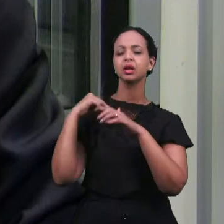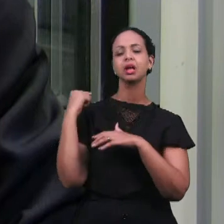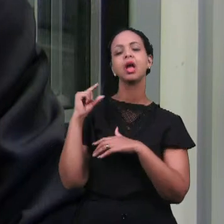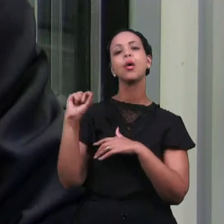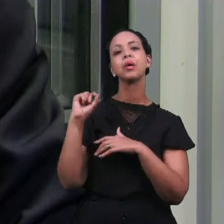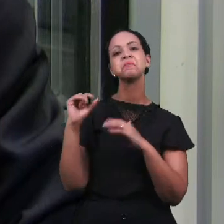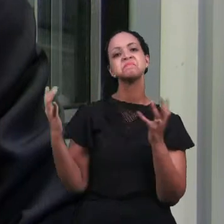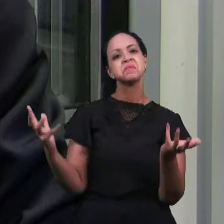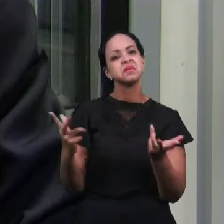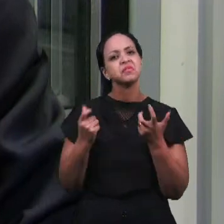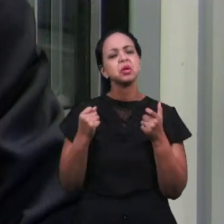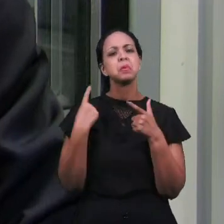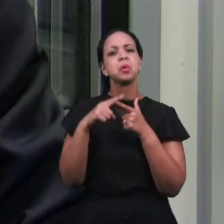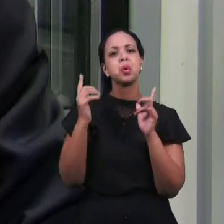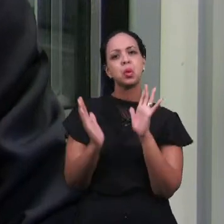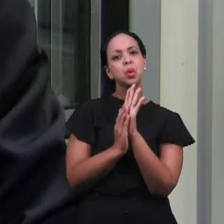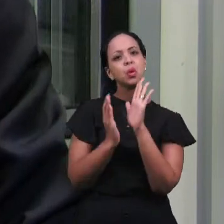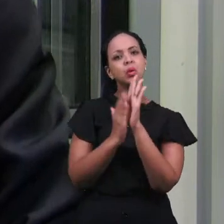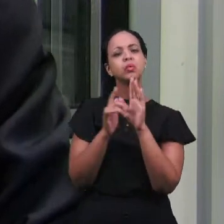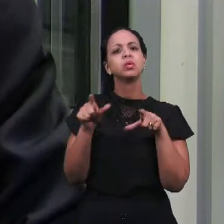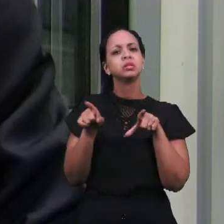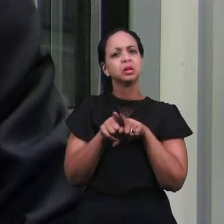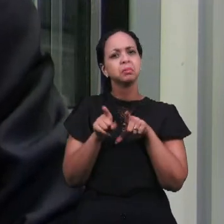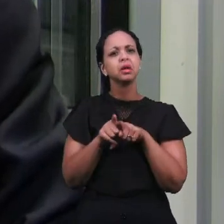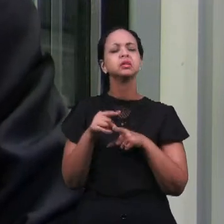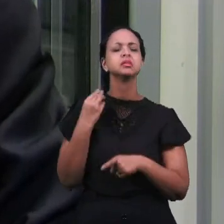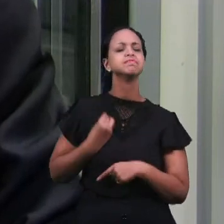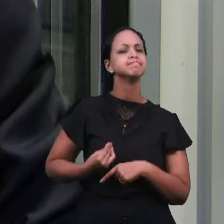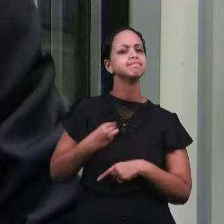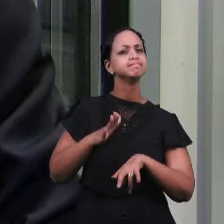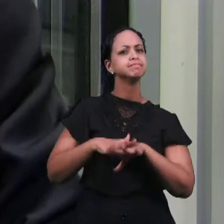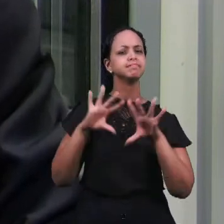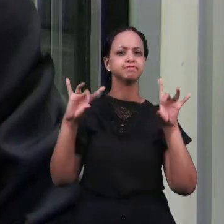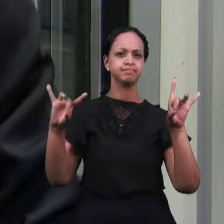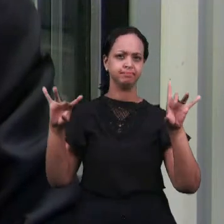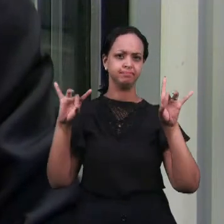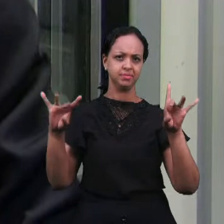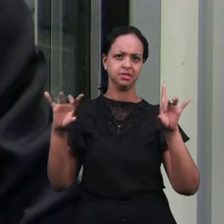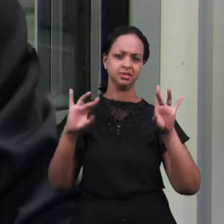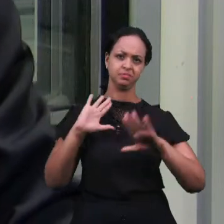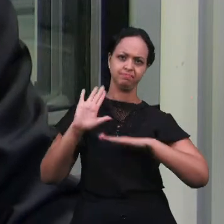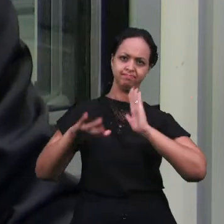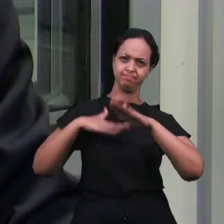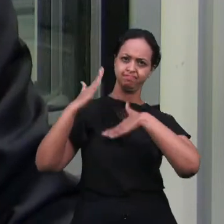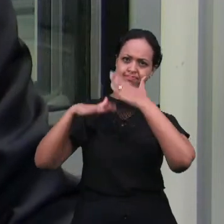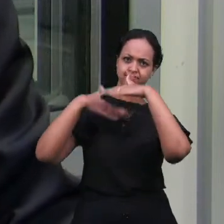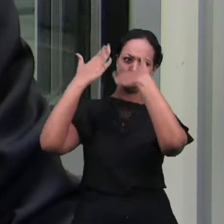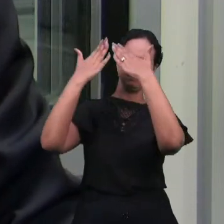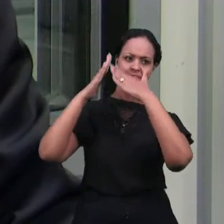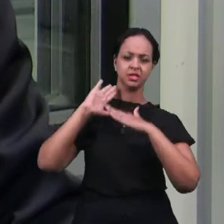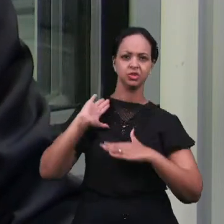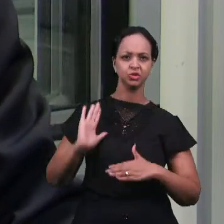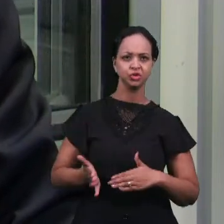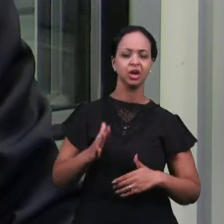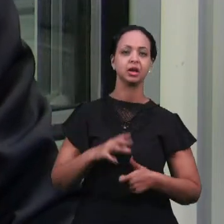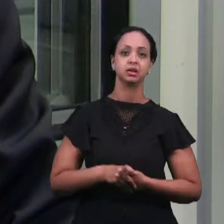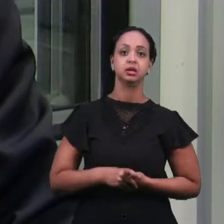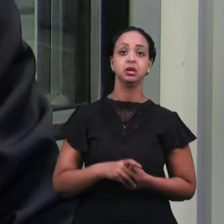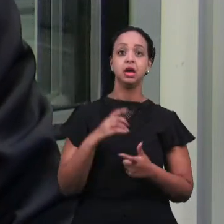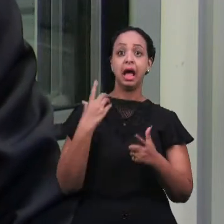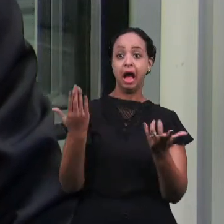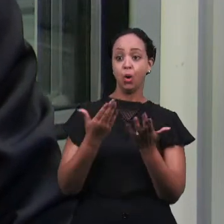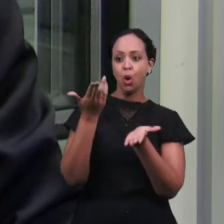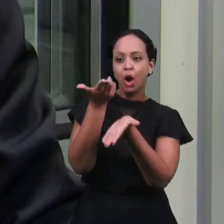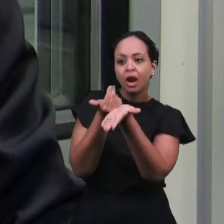maravilhoso. O louvor tem sido também algo muito especial, né? Que tem sido aperfeiçoado, né? Durante todo esse tempo, agora com as